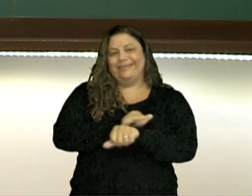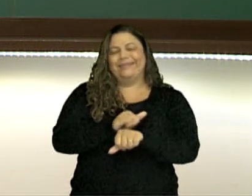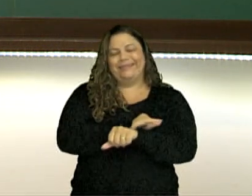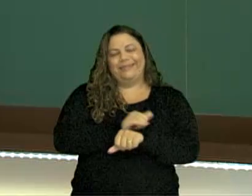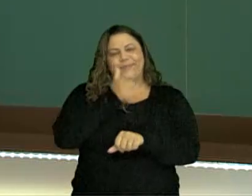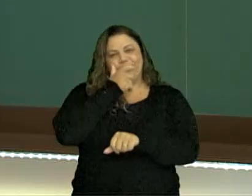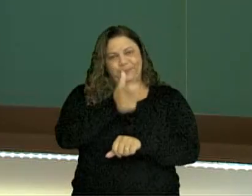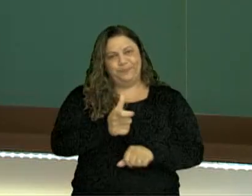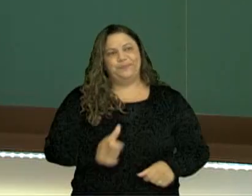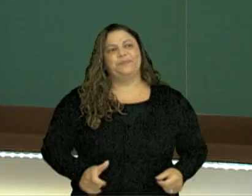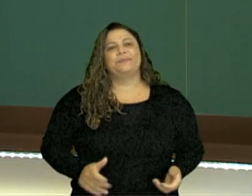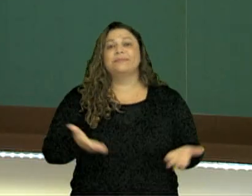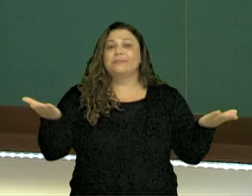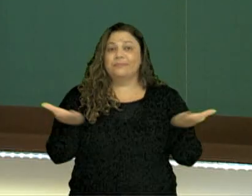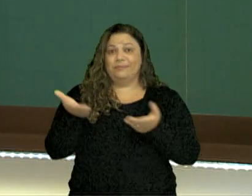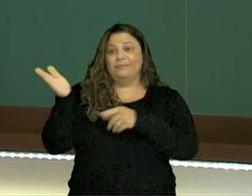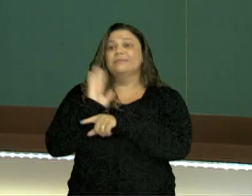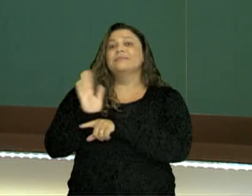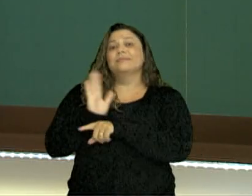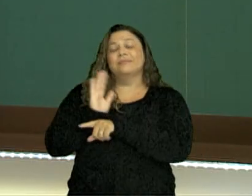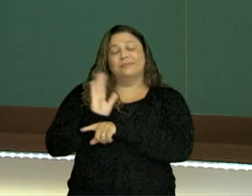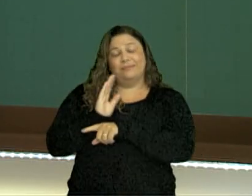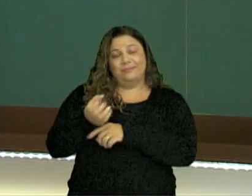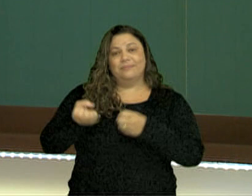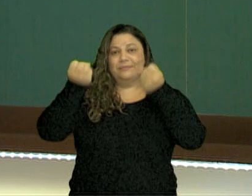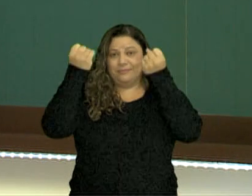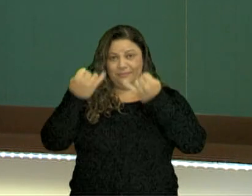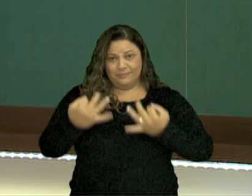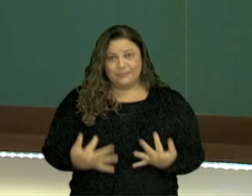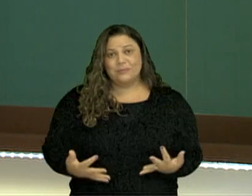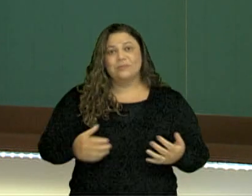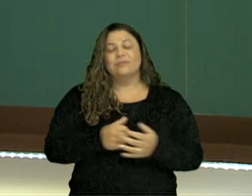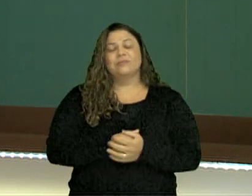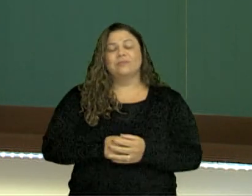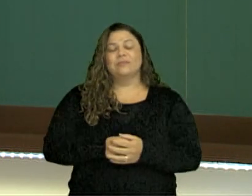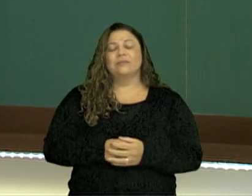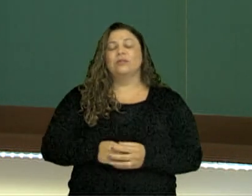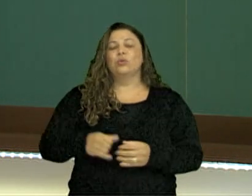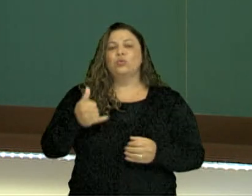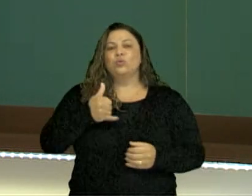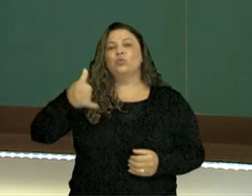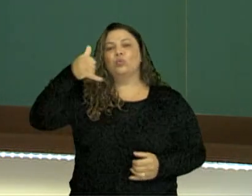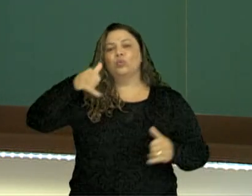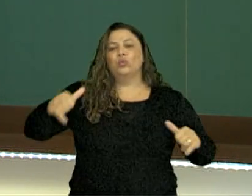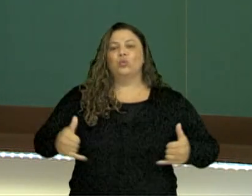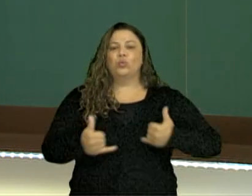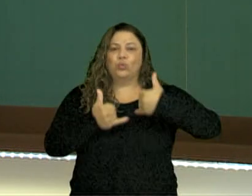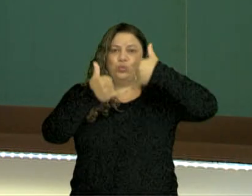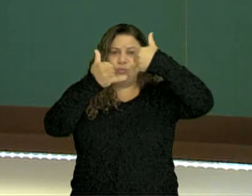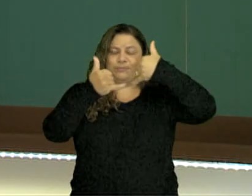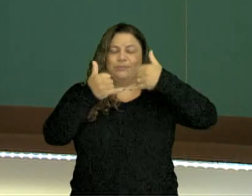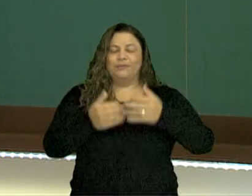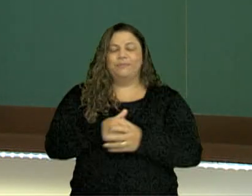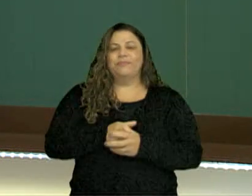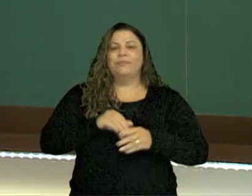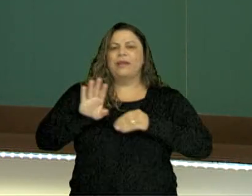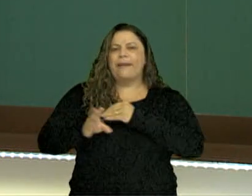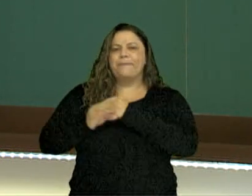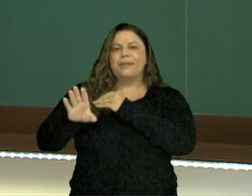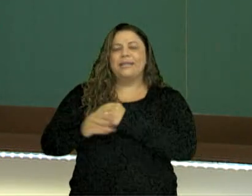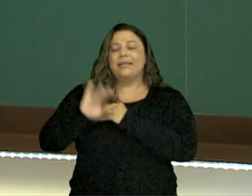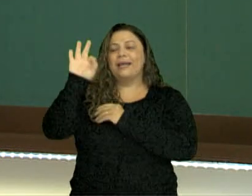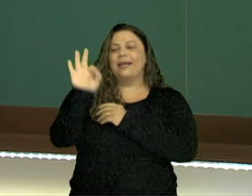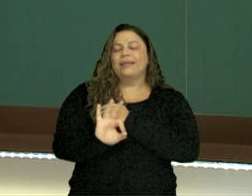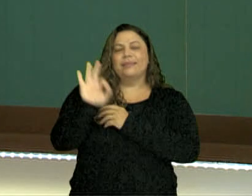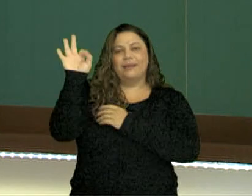interessante. Nesse vídeo, gente, a gente falou sobre juros compostos aplicados a